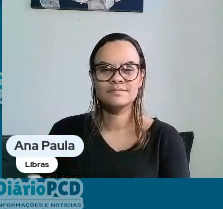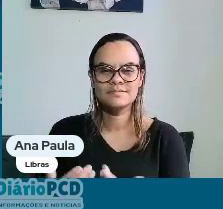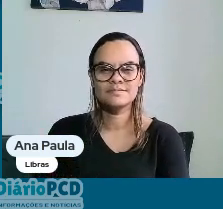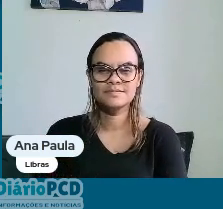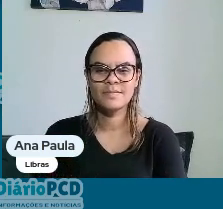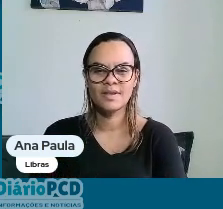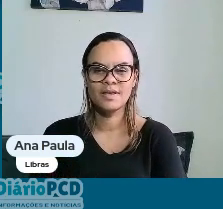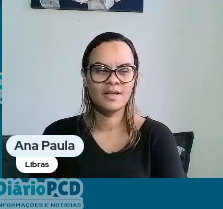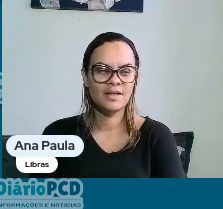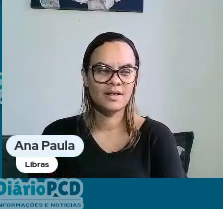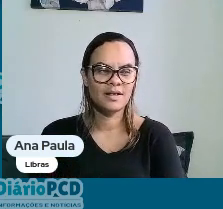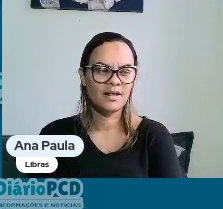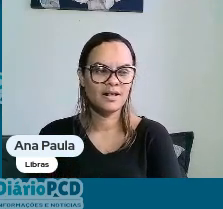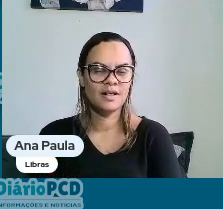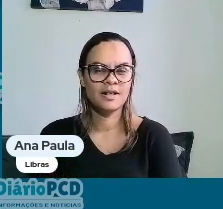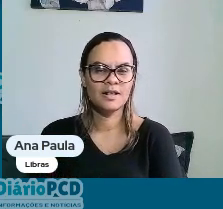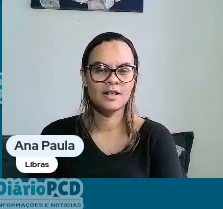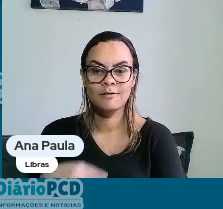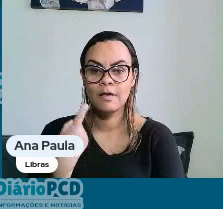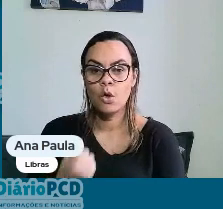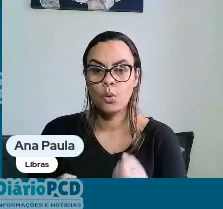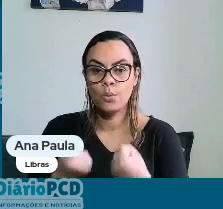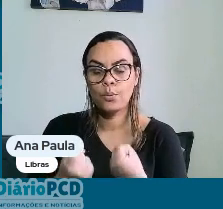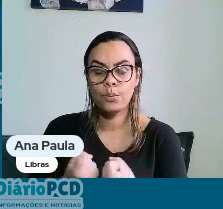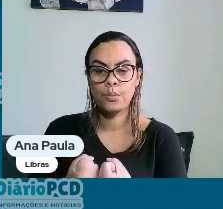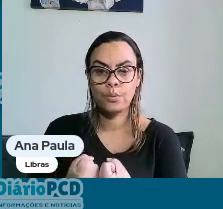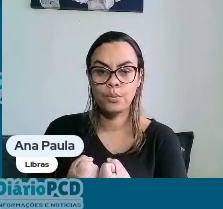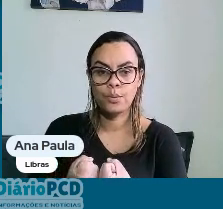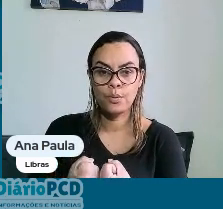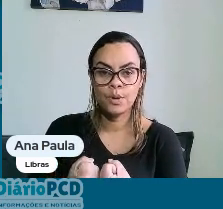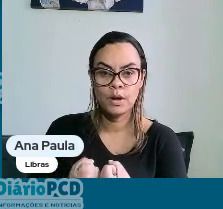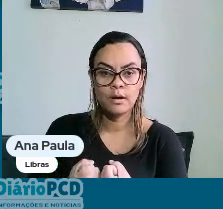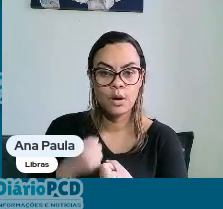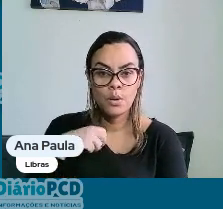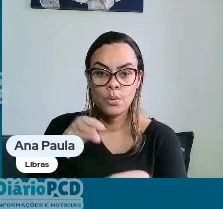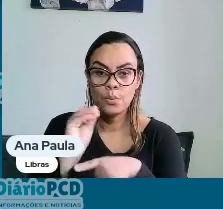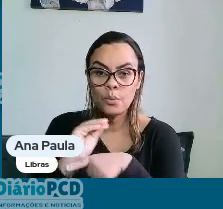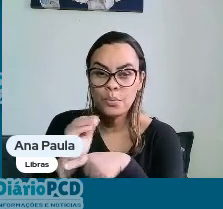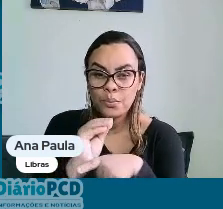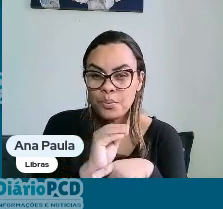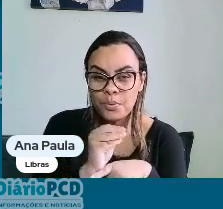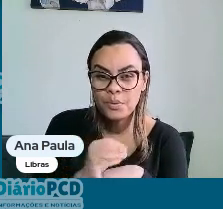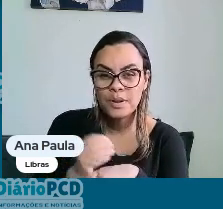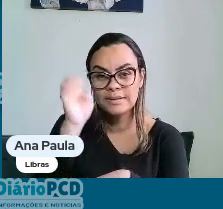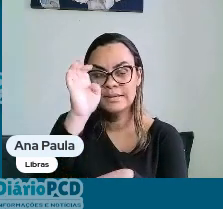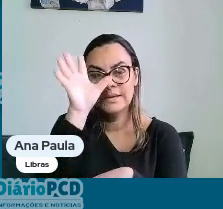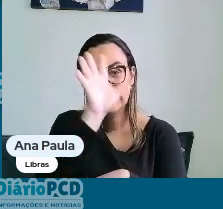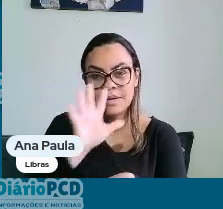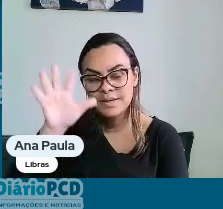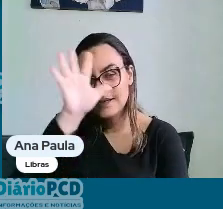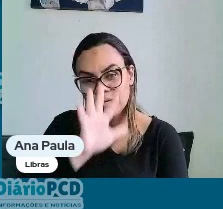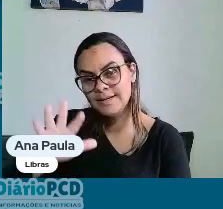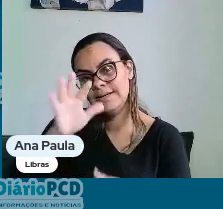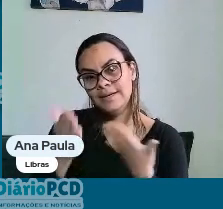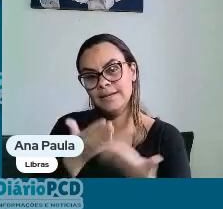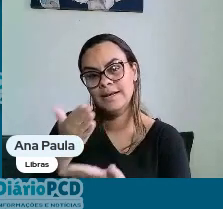sobre o contribuinte. Então, nós sustentamos o Estado prestador de serviço, todas as benesses que o poder dá